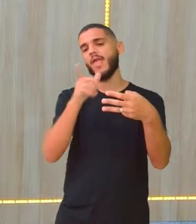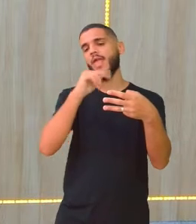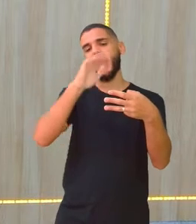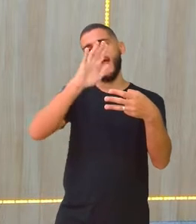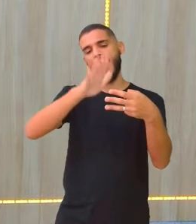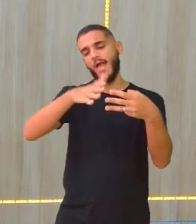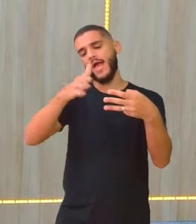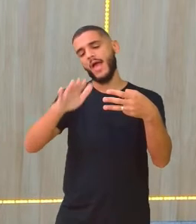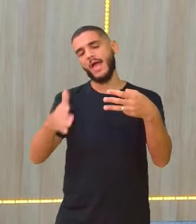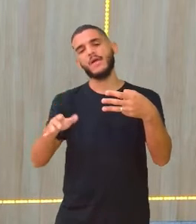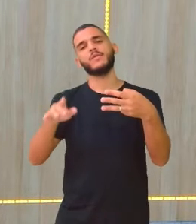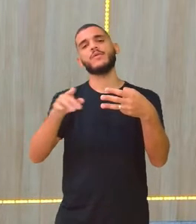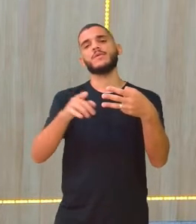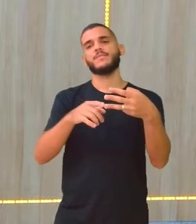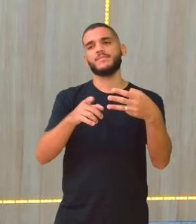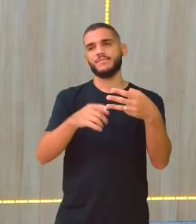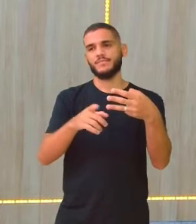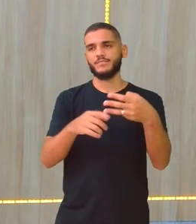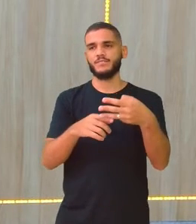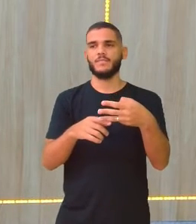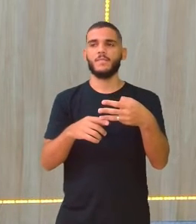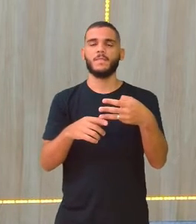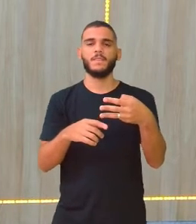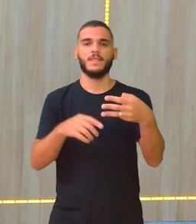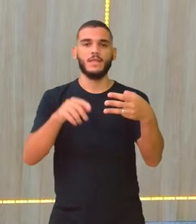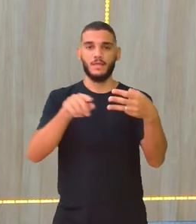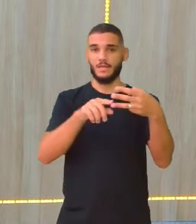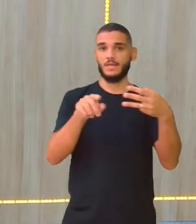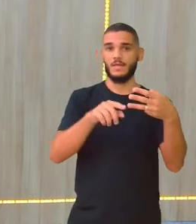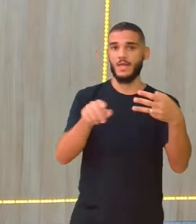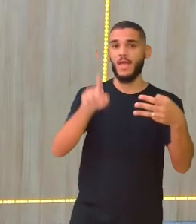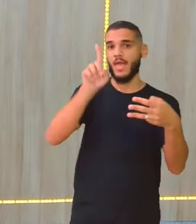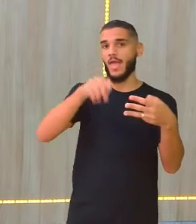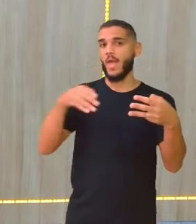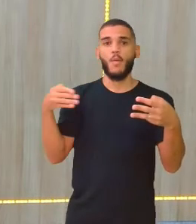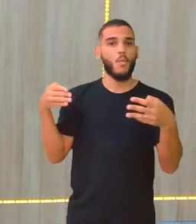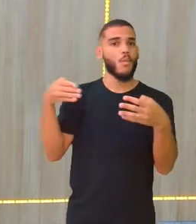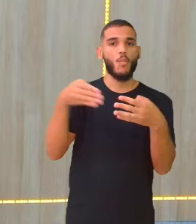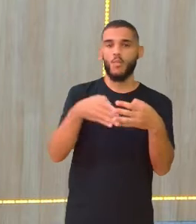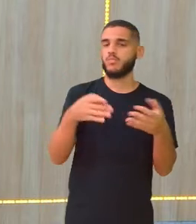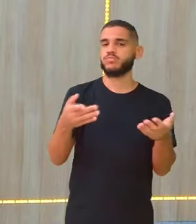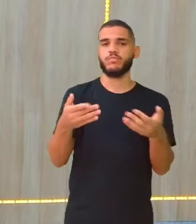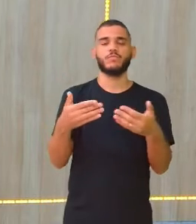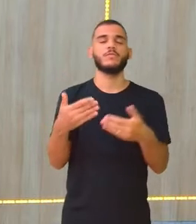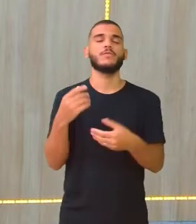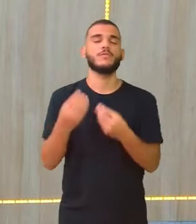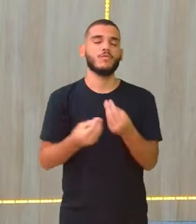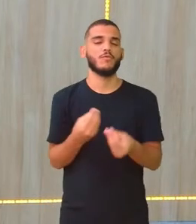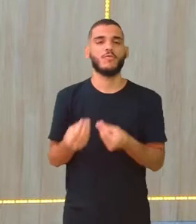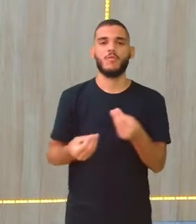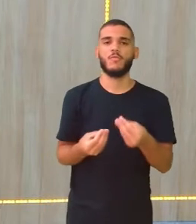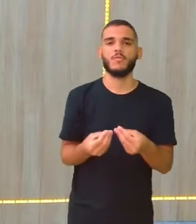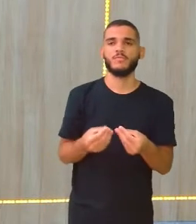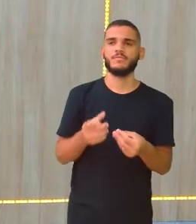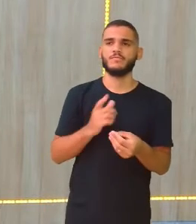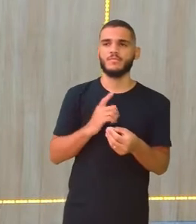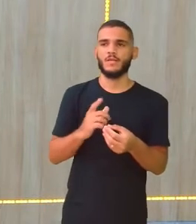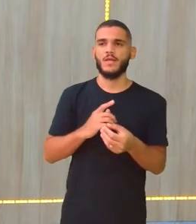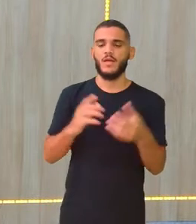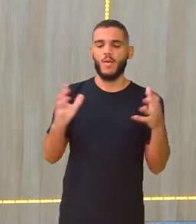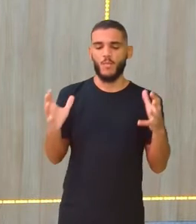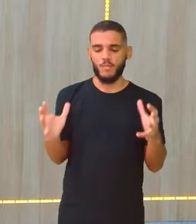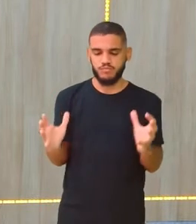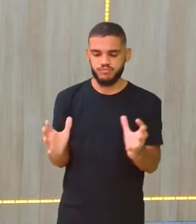água, até chegar no processo de sedimentação, que é justamente que vai ser o quê? O acúmulo